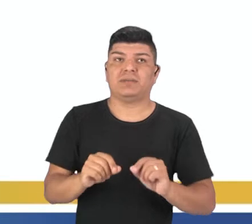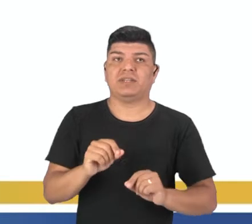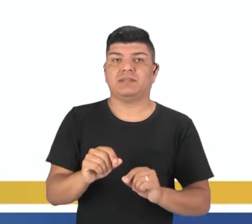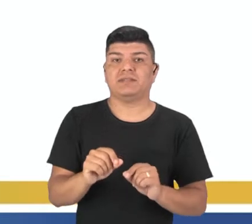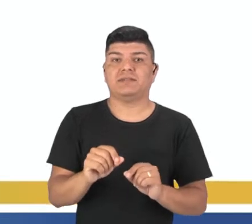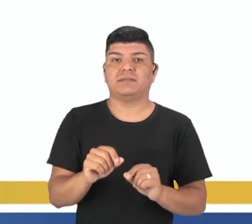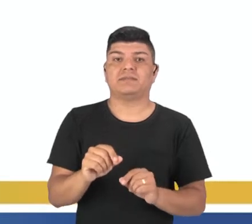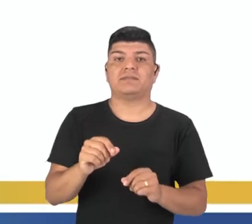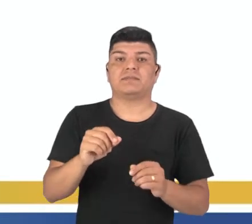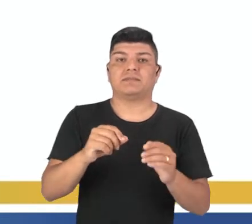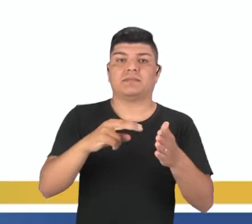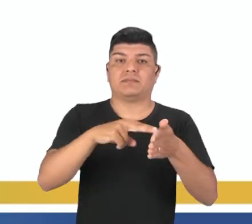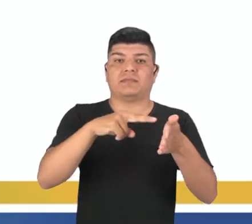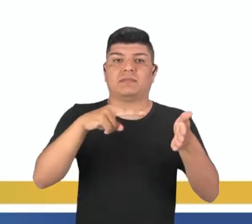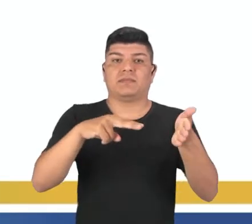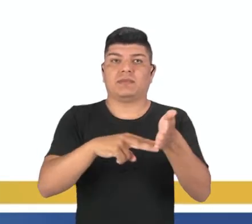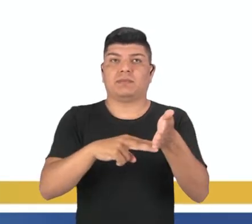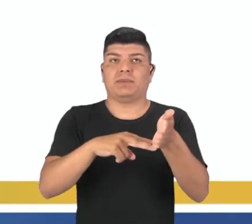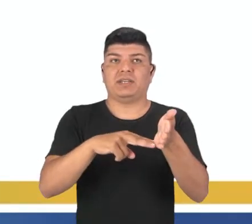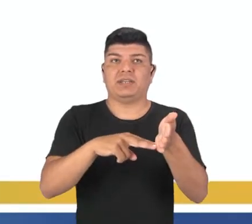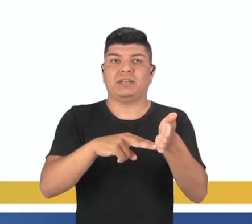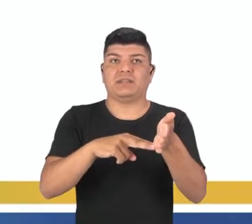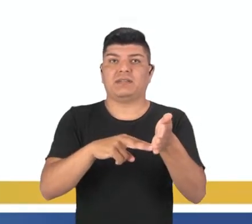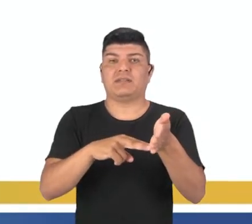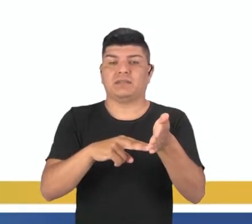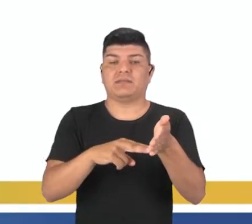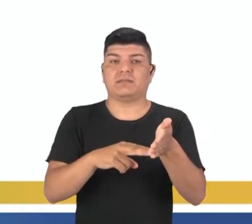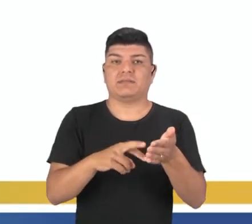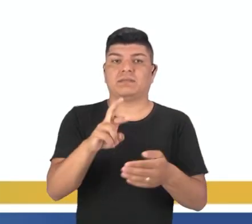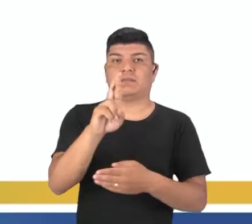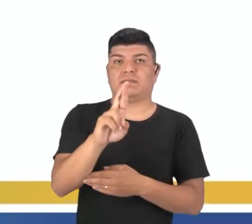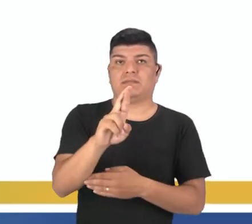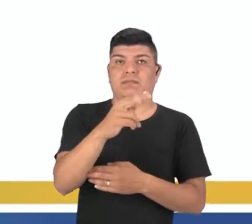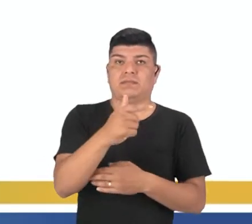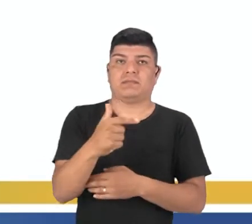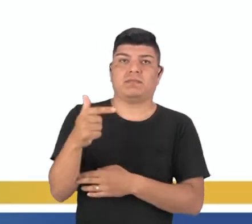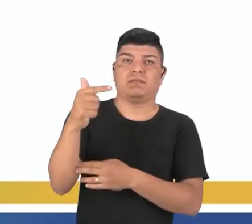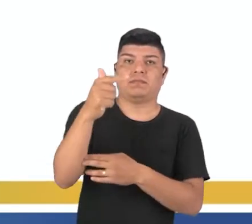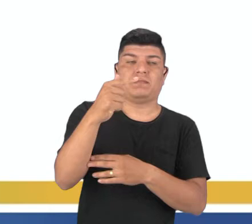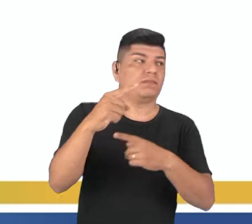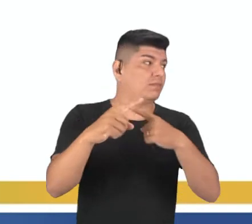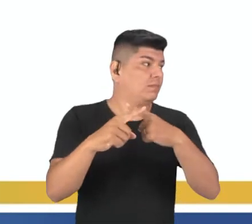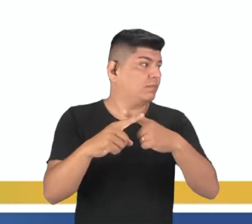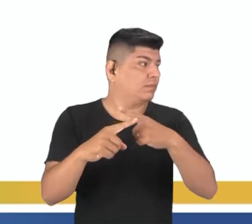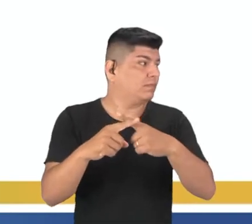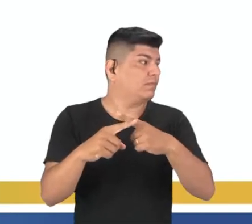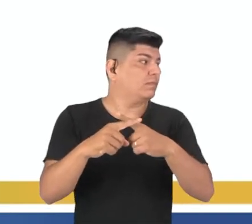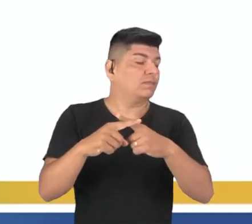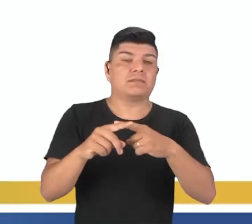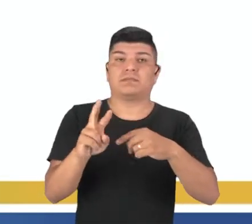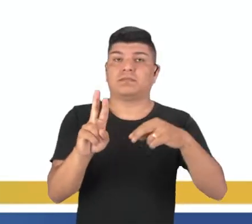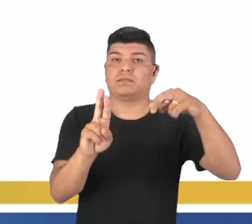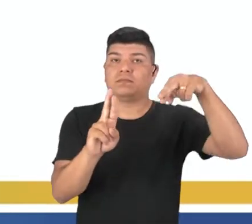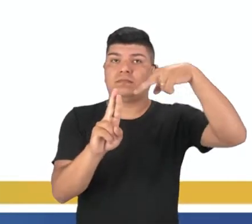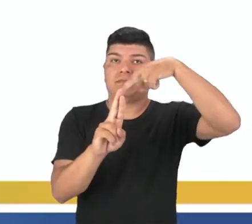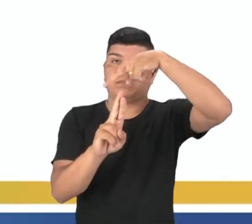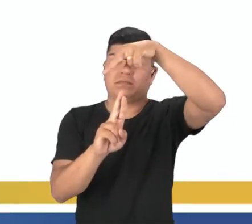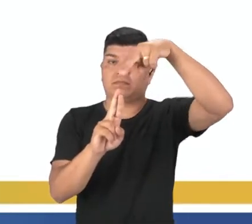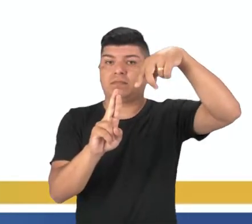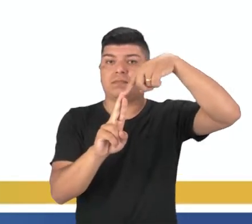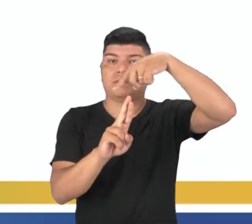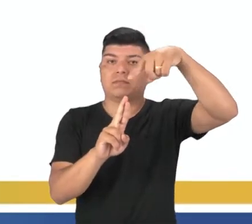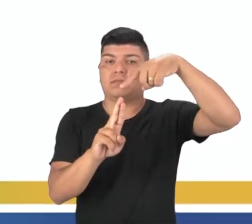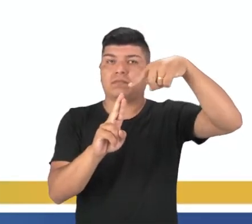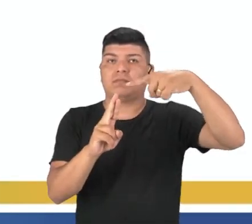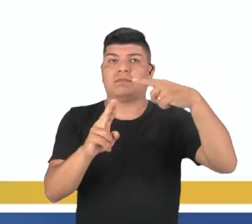Portanto, o volume do cilindro sempre vai ser dado por R ao quadrado vezes π vezes H, que